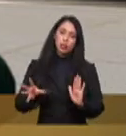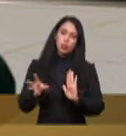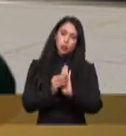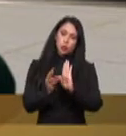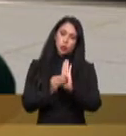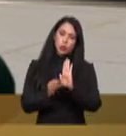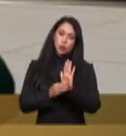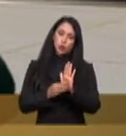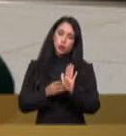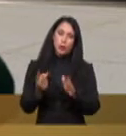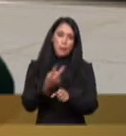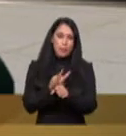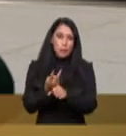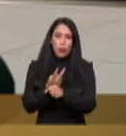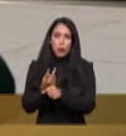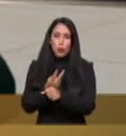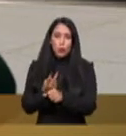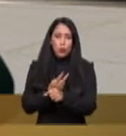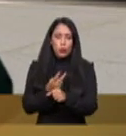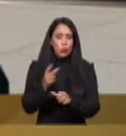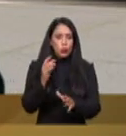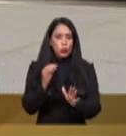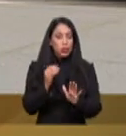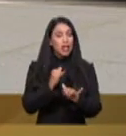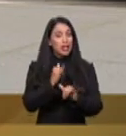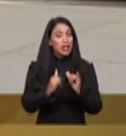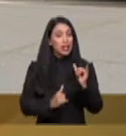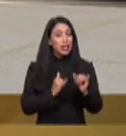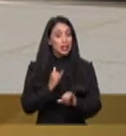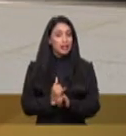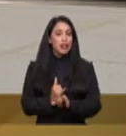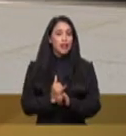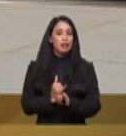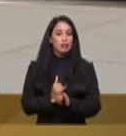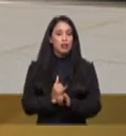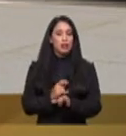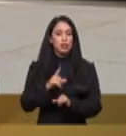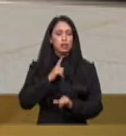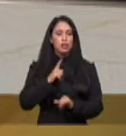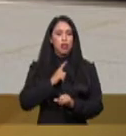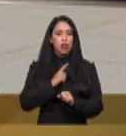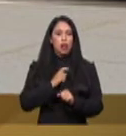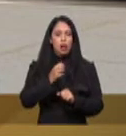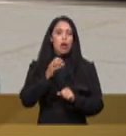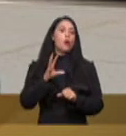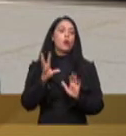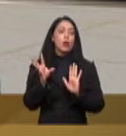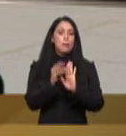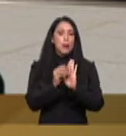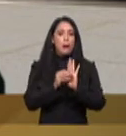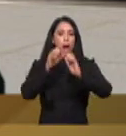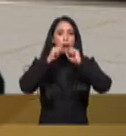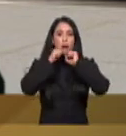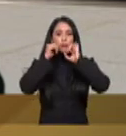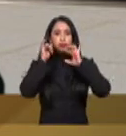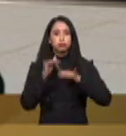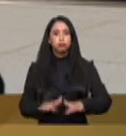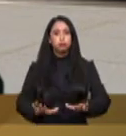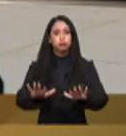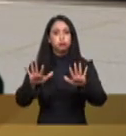resultantes de aplicações de busca na internet, uma subespécie de impulsionamento. O